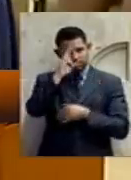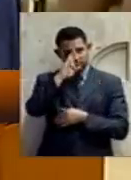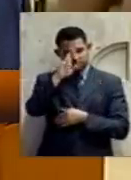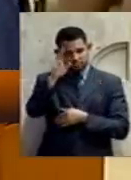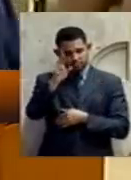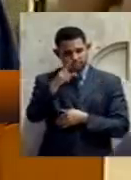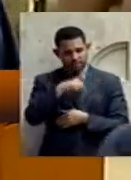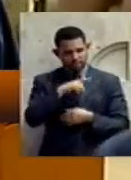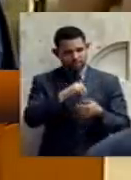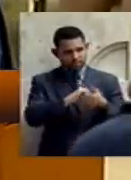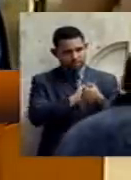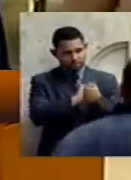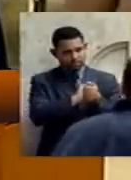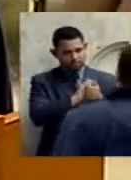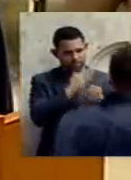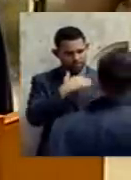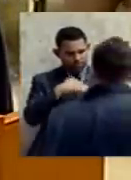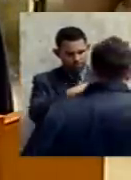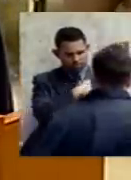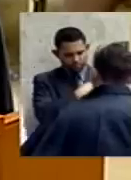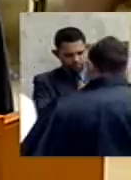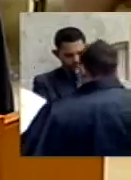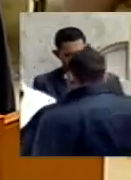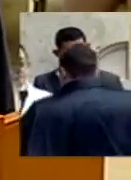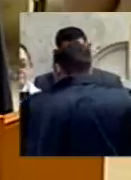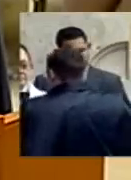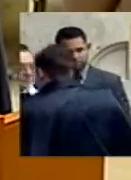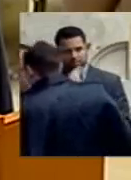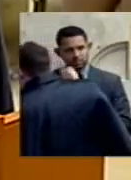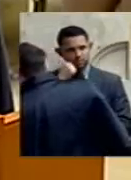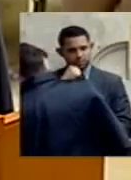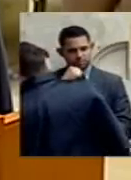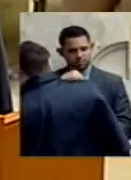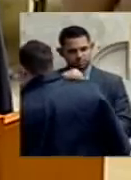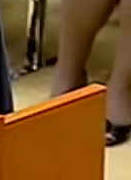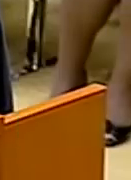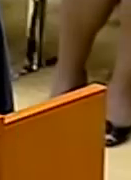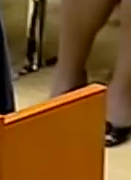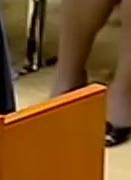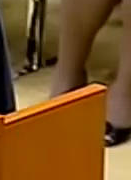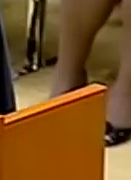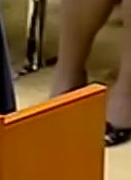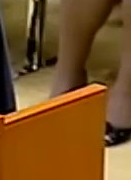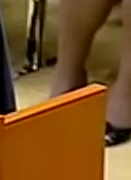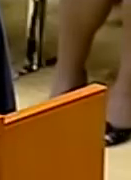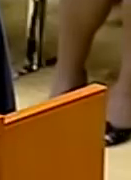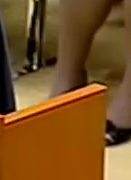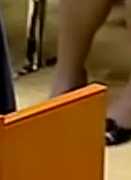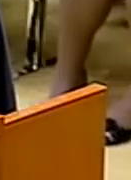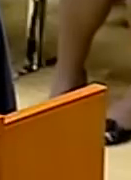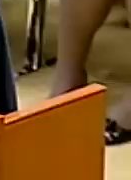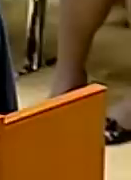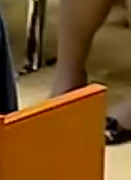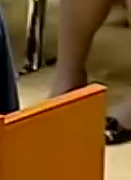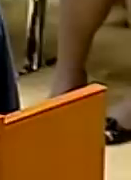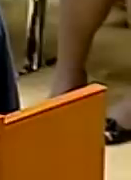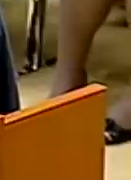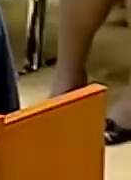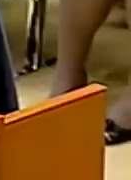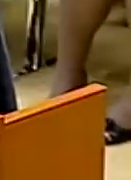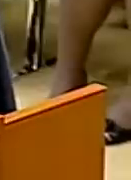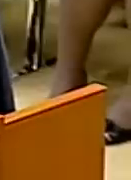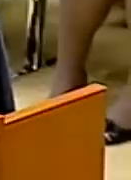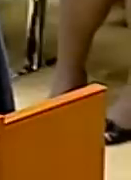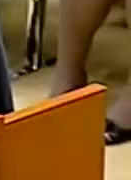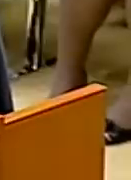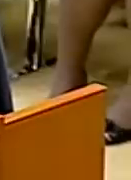saudar todos os ministros e ministras que integram esta corte. Eminente presidenta da República,